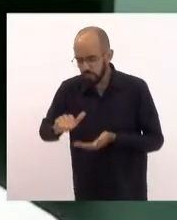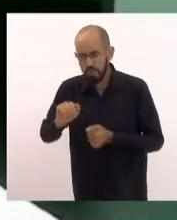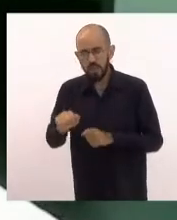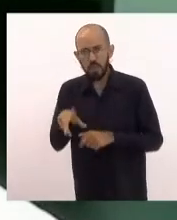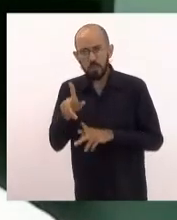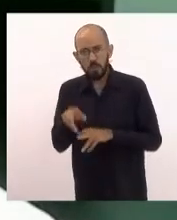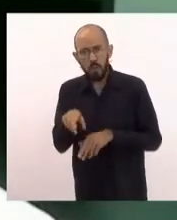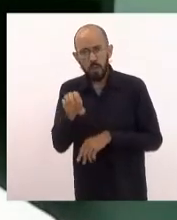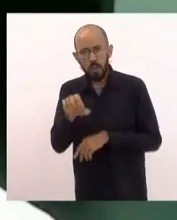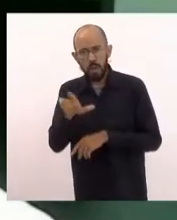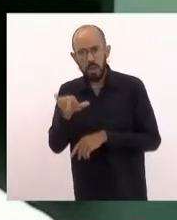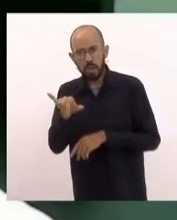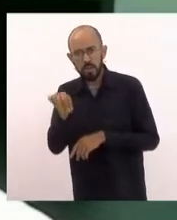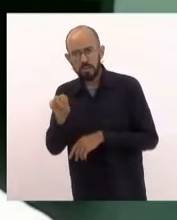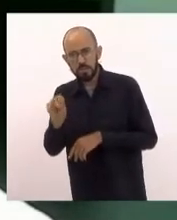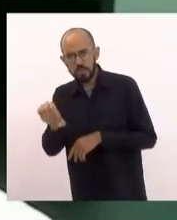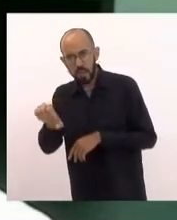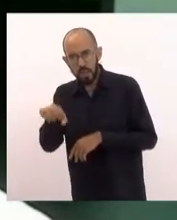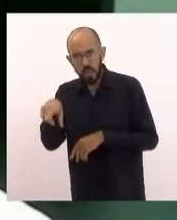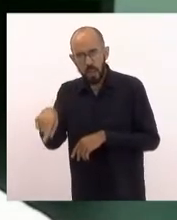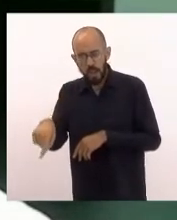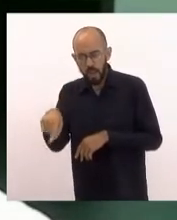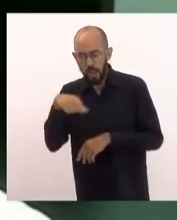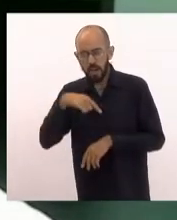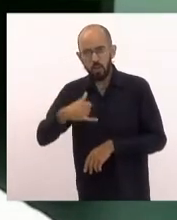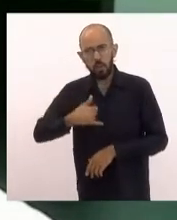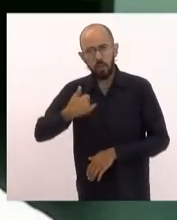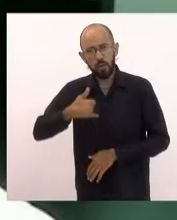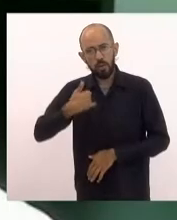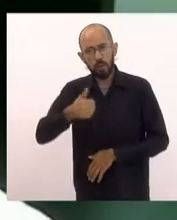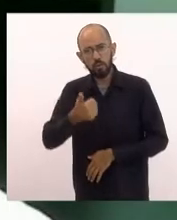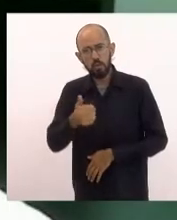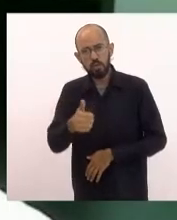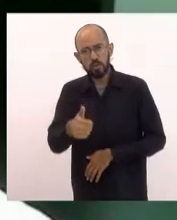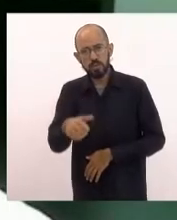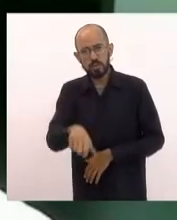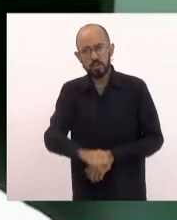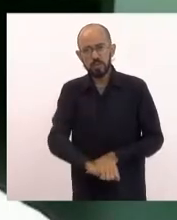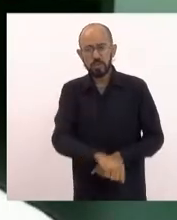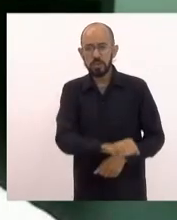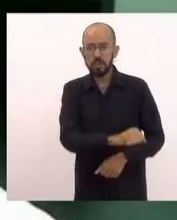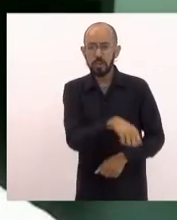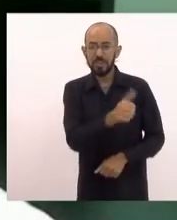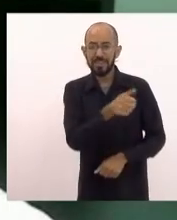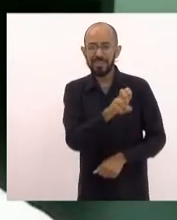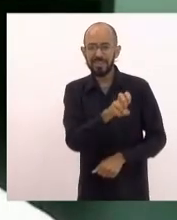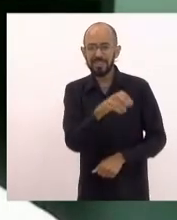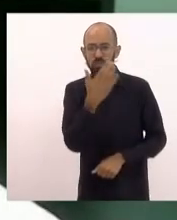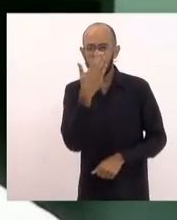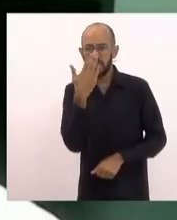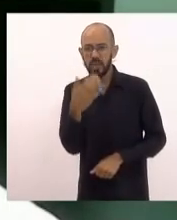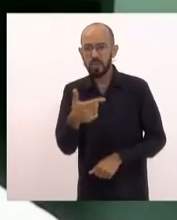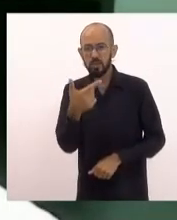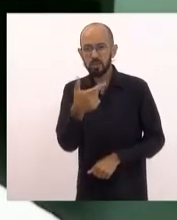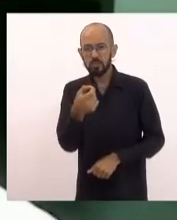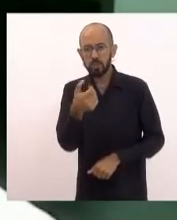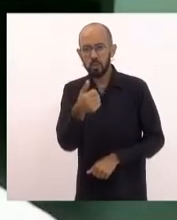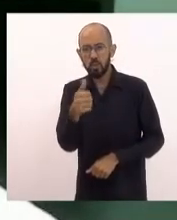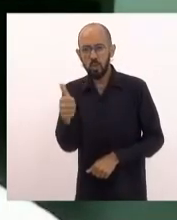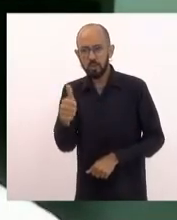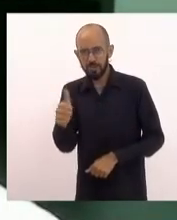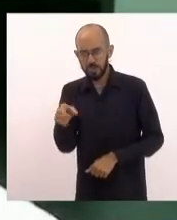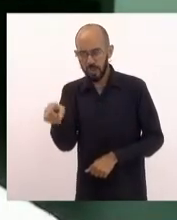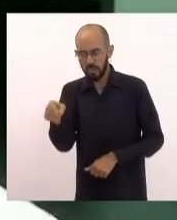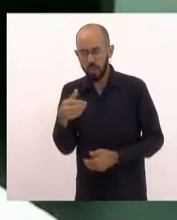Moise chegou aqui com 11 anos em 15 de fevereiro de 2011. Ele veio primeiro. Nesses anos